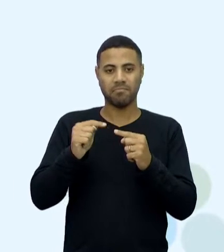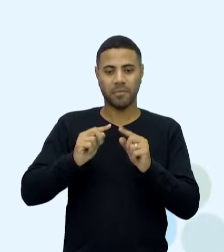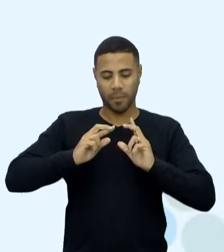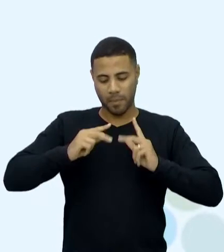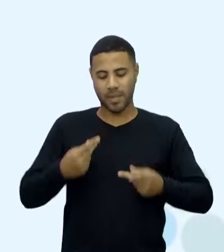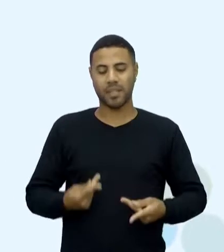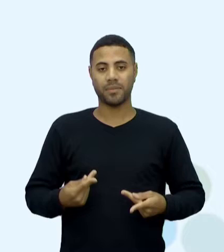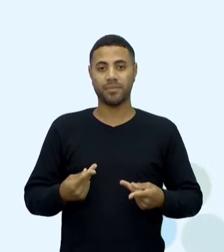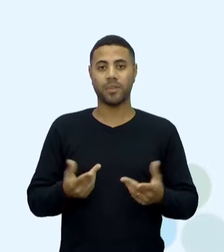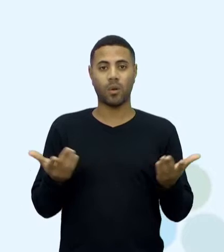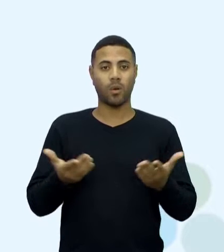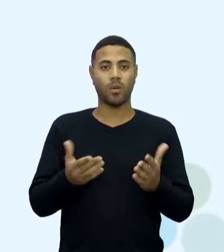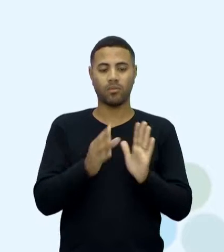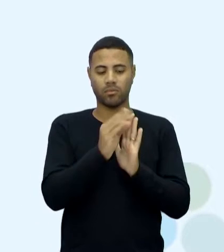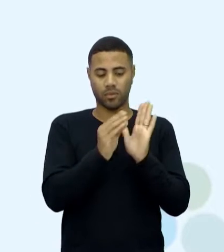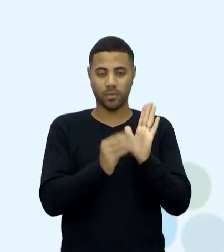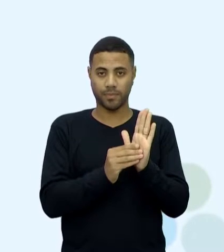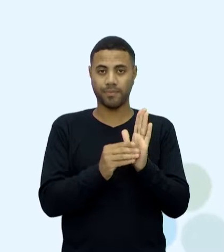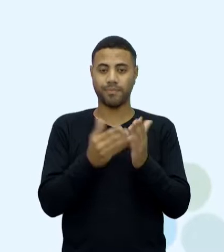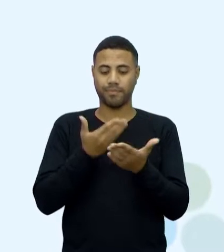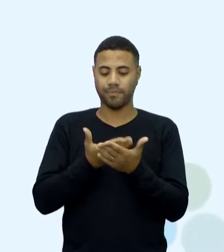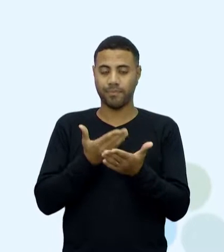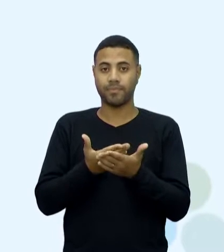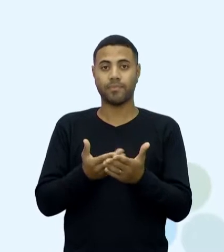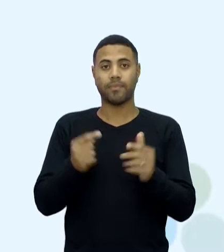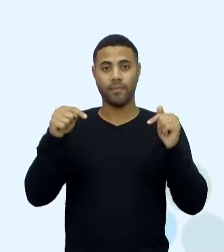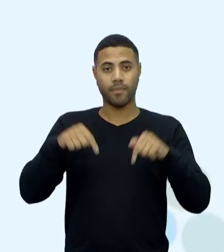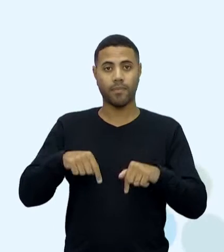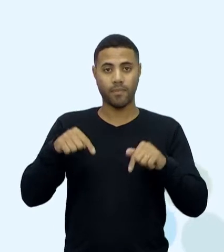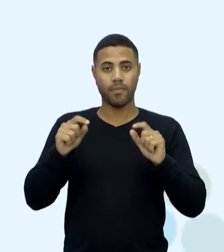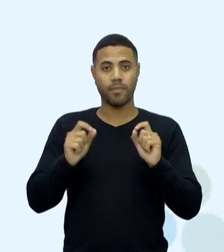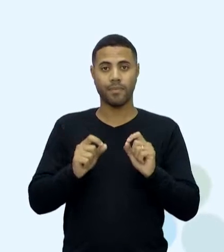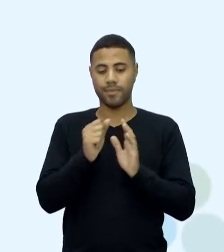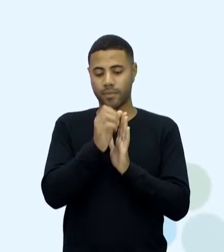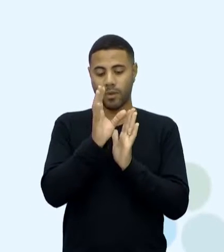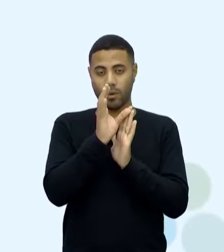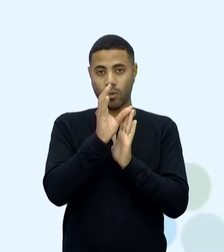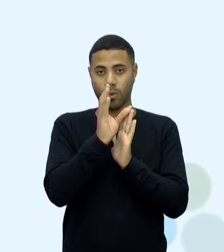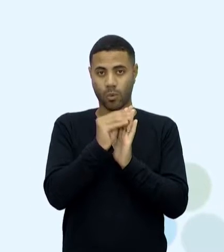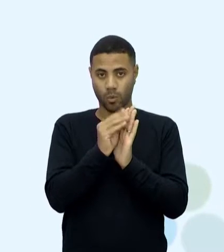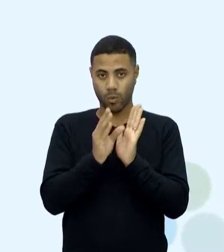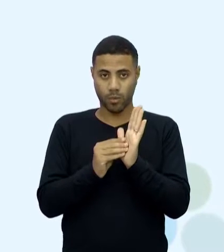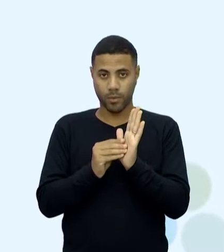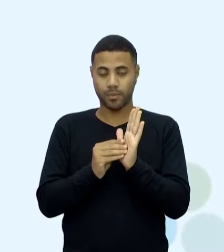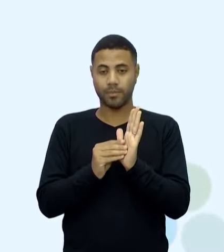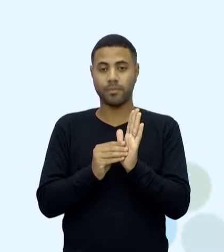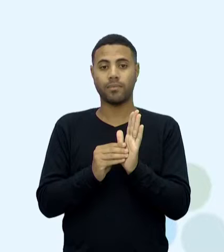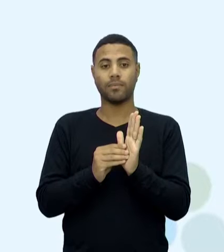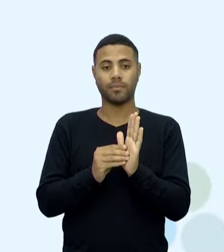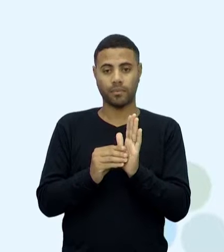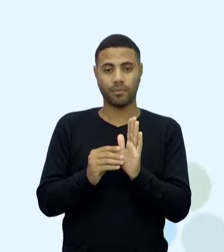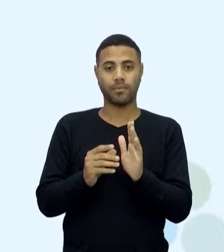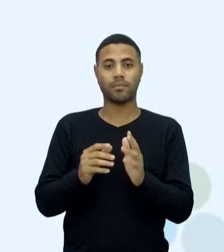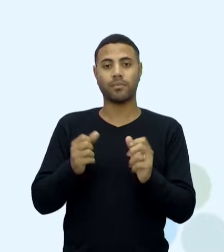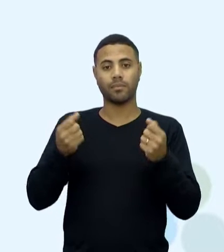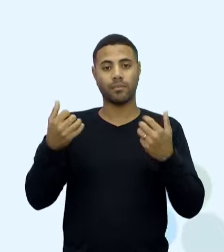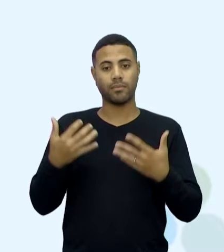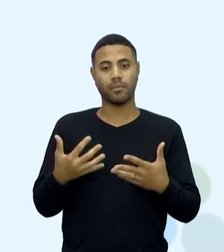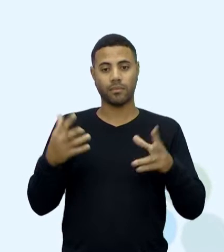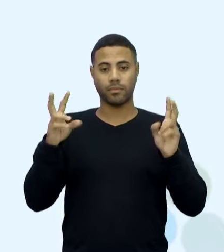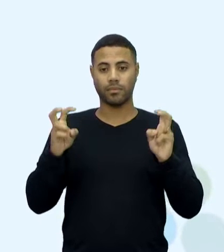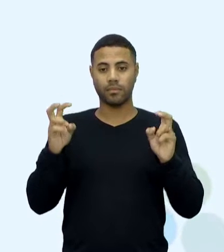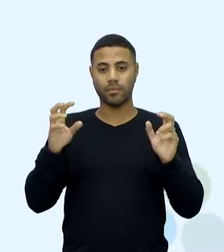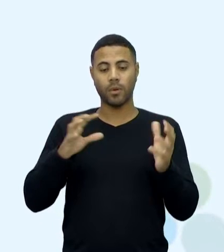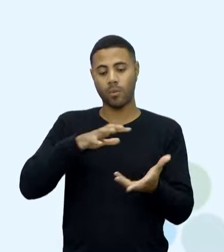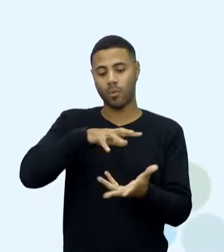aprofundamento pessoal a gente tá aqui na nossa unidade curricular no mundo tudo está